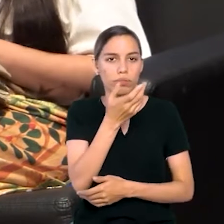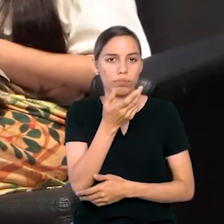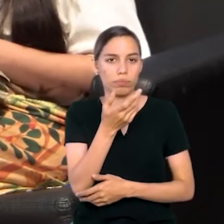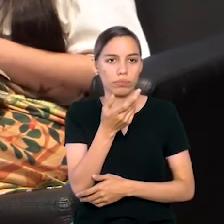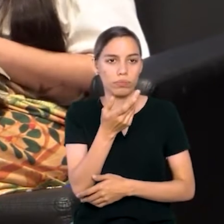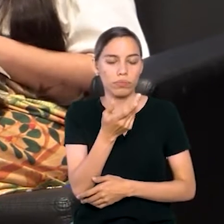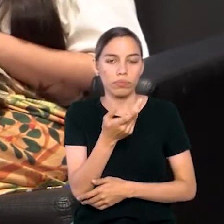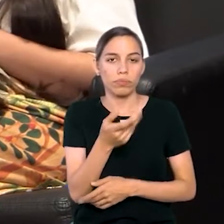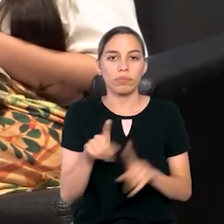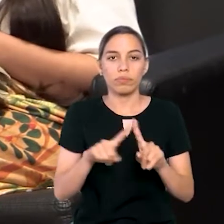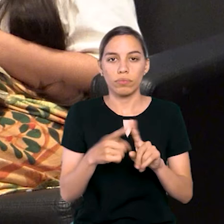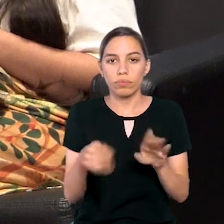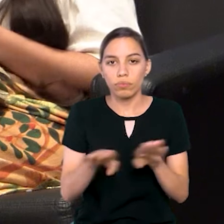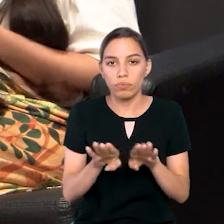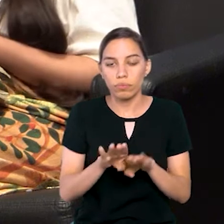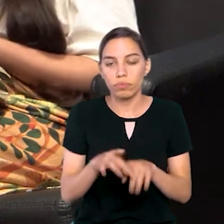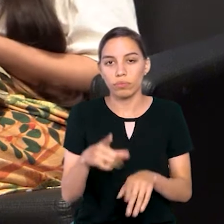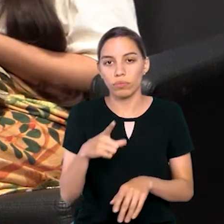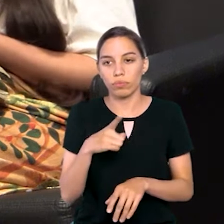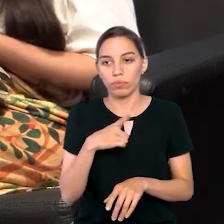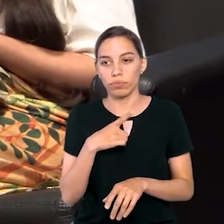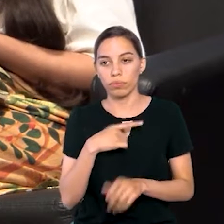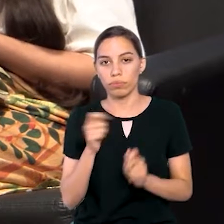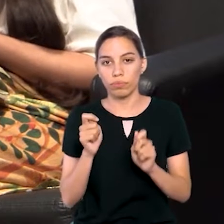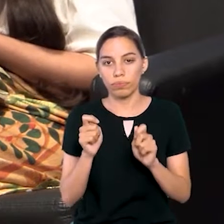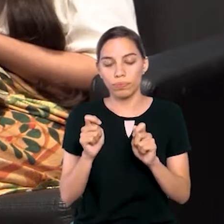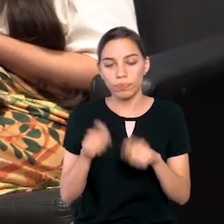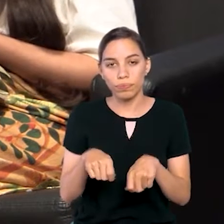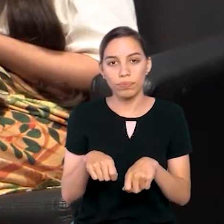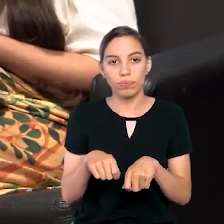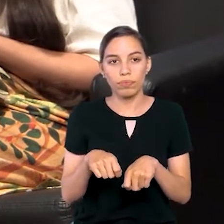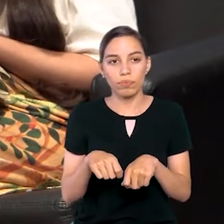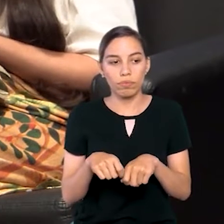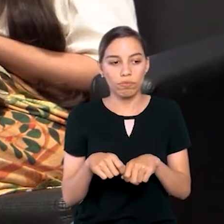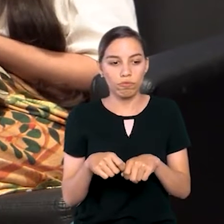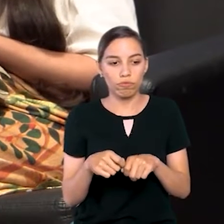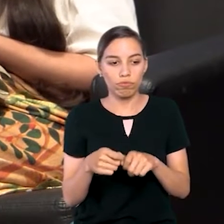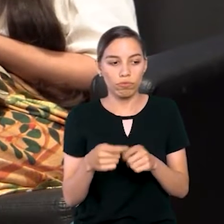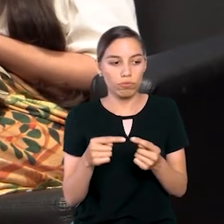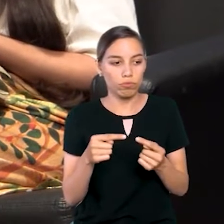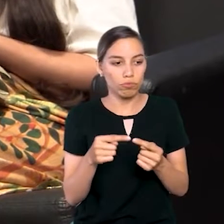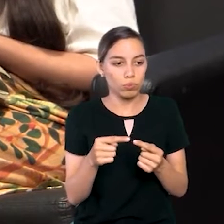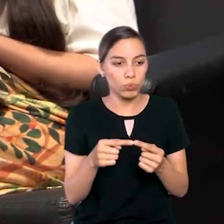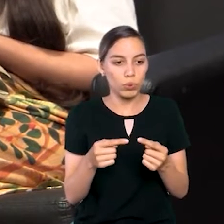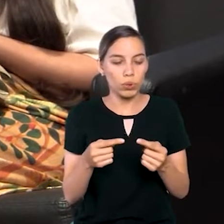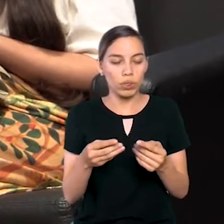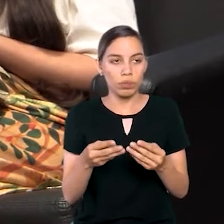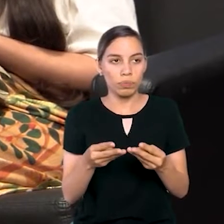há também que se pensar no quanto que isso não pode incorrer, às vezes, em um certo...